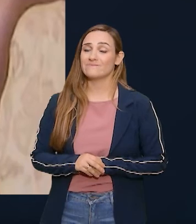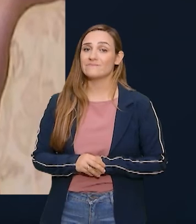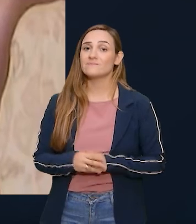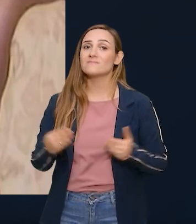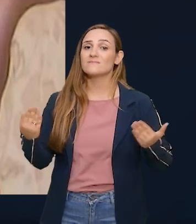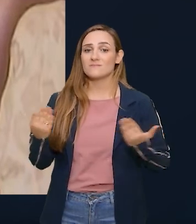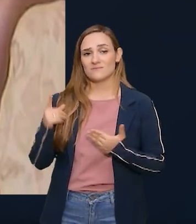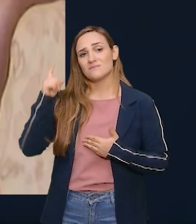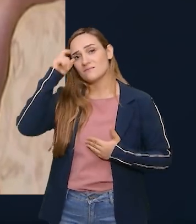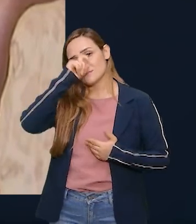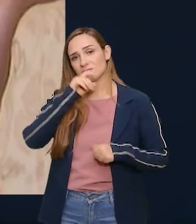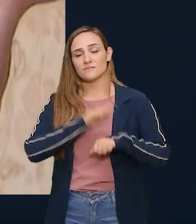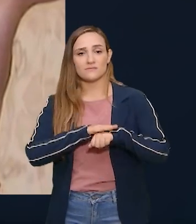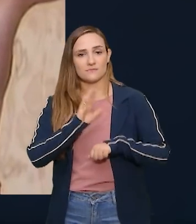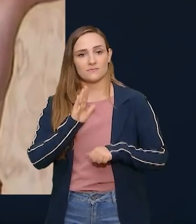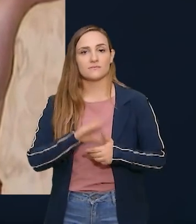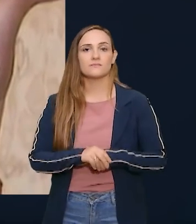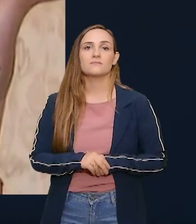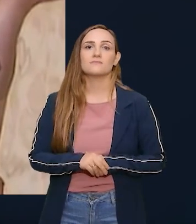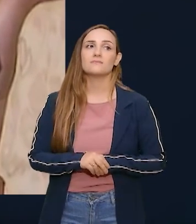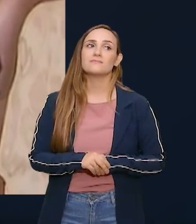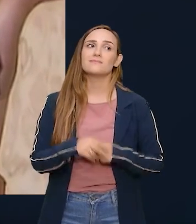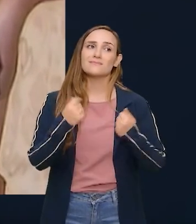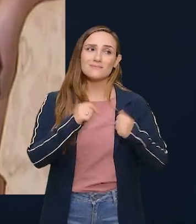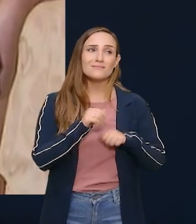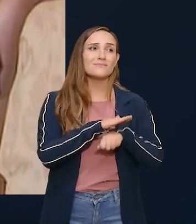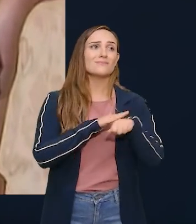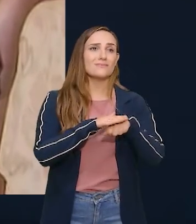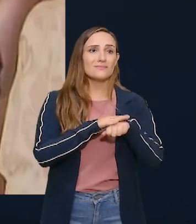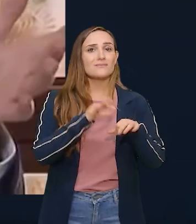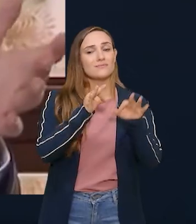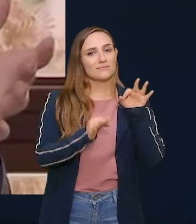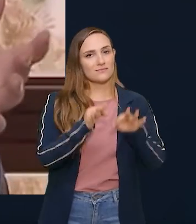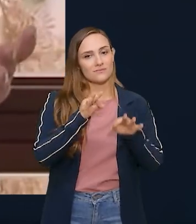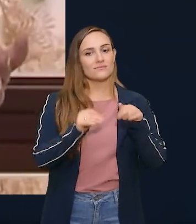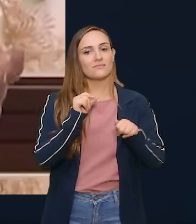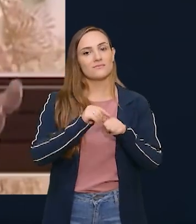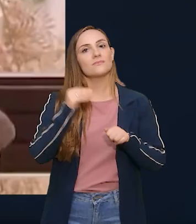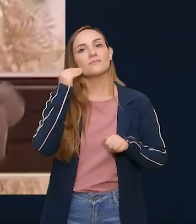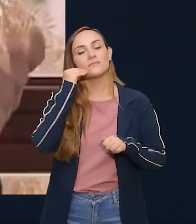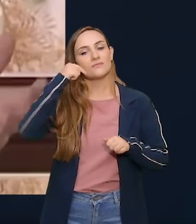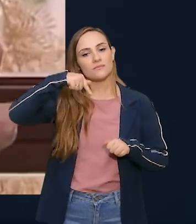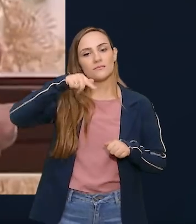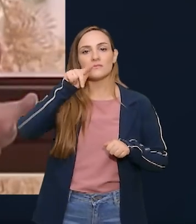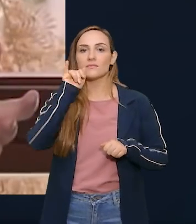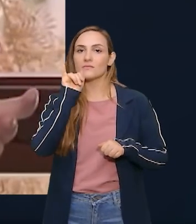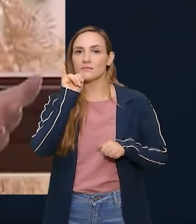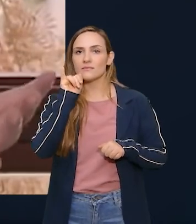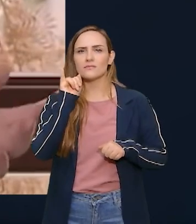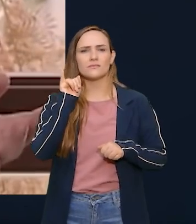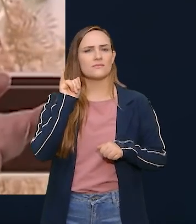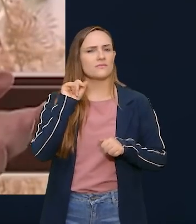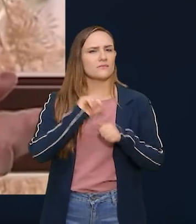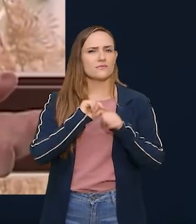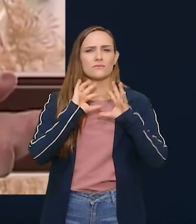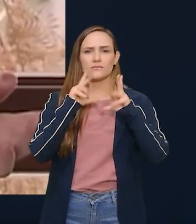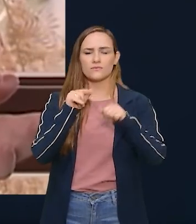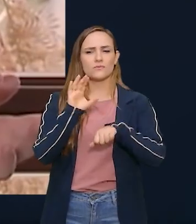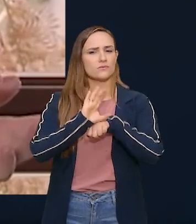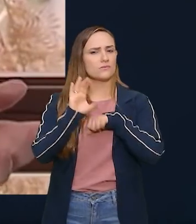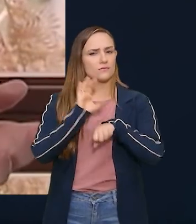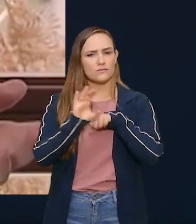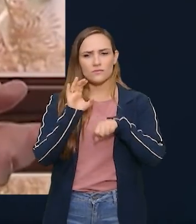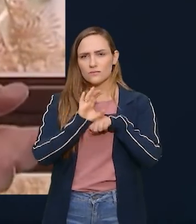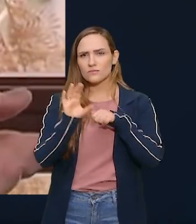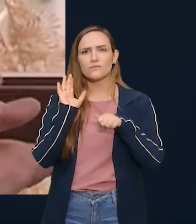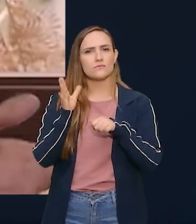são diferentes e bem mais burocráticas, para convencer o juiz, o Matheus passou pelo teste de QI e documentou todos os